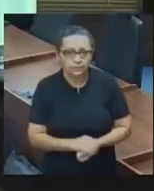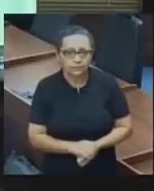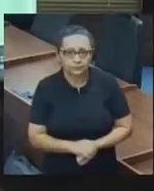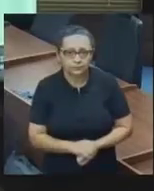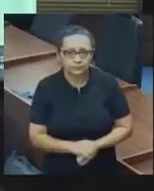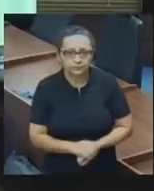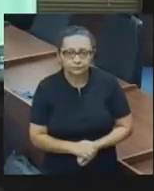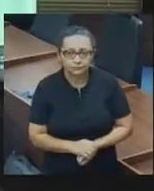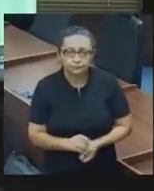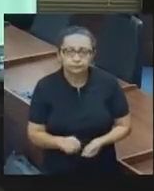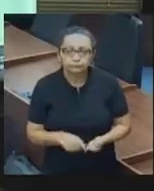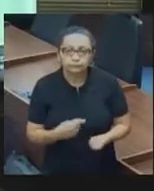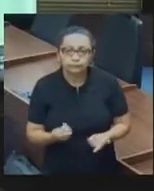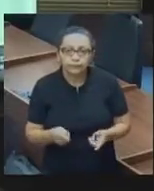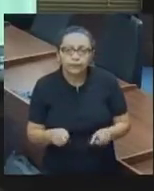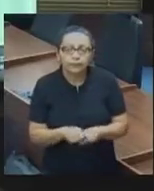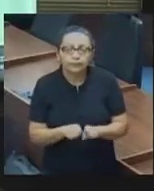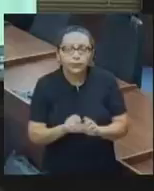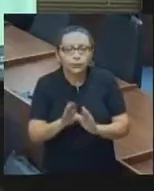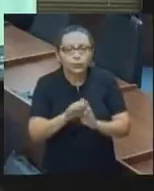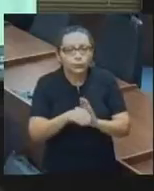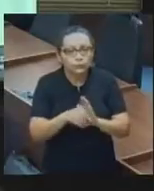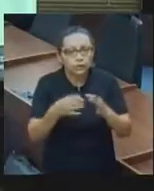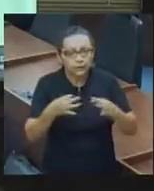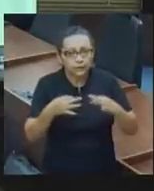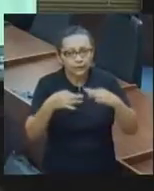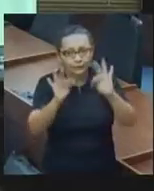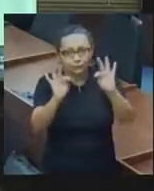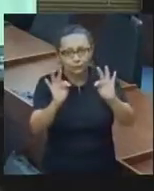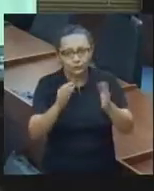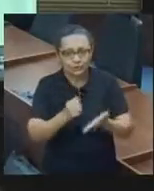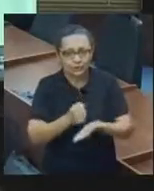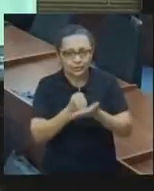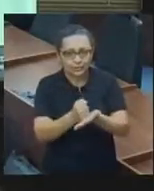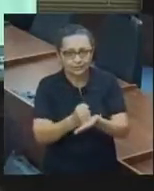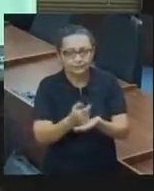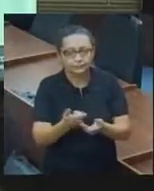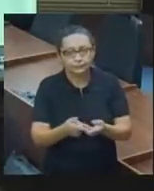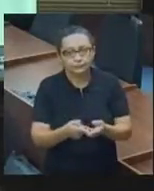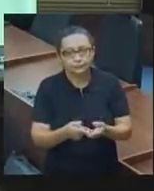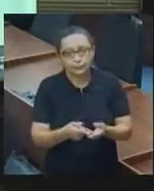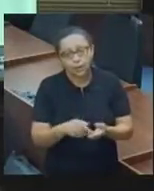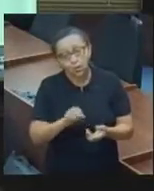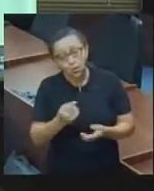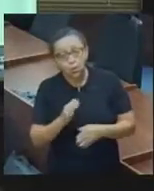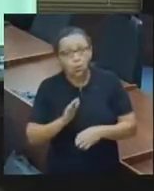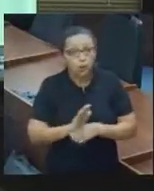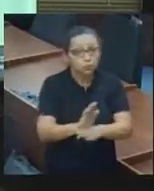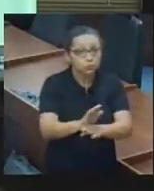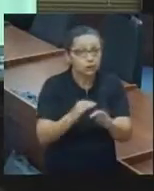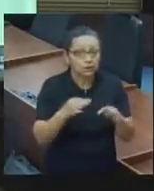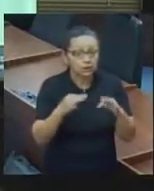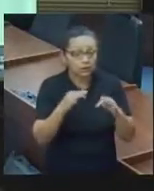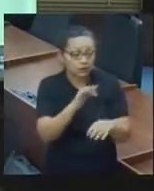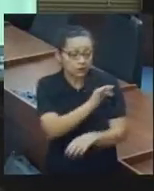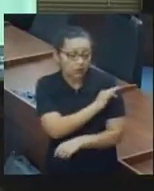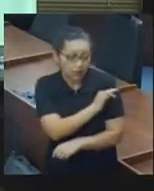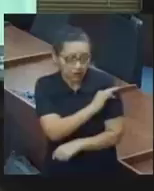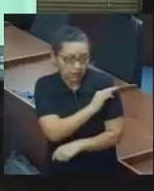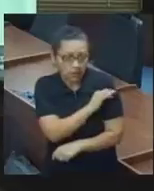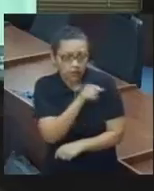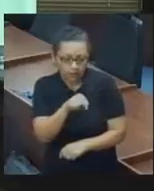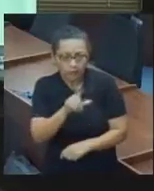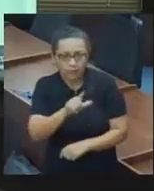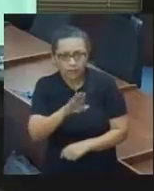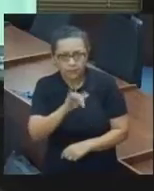depois o conceito de tecnologia assistiva ou ajuda técnica que na lei brasileira inclusão são